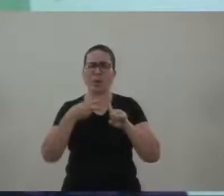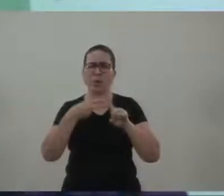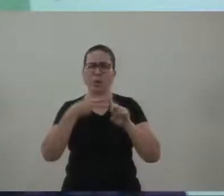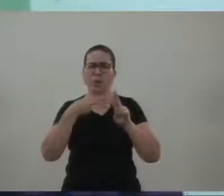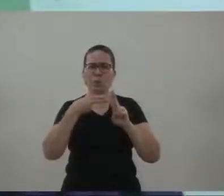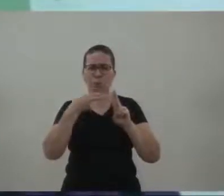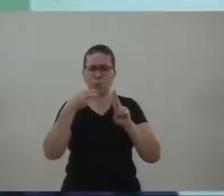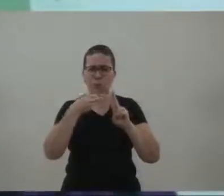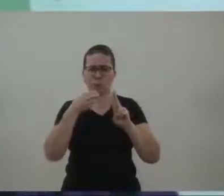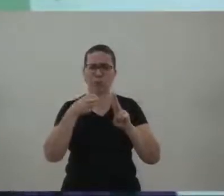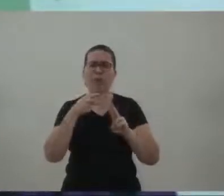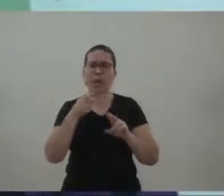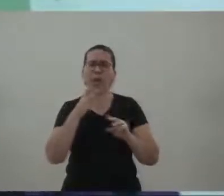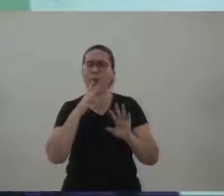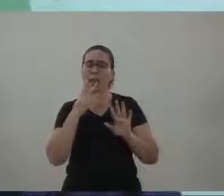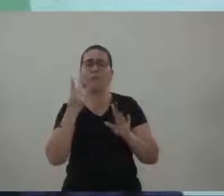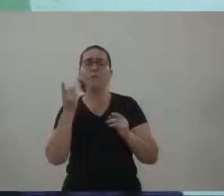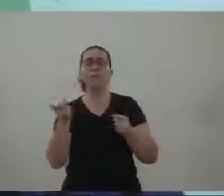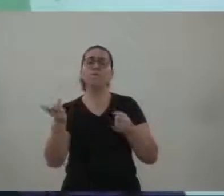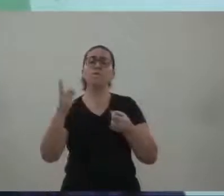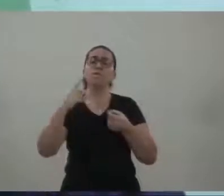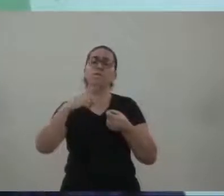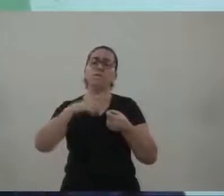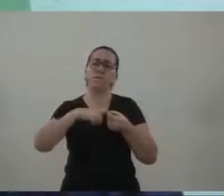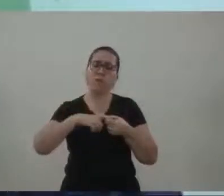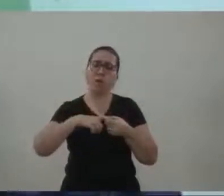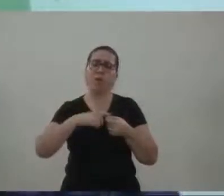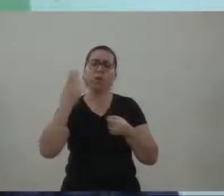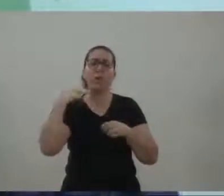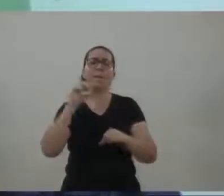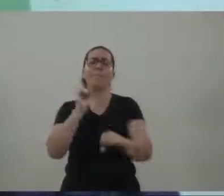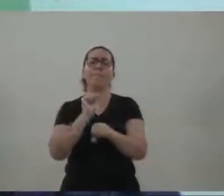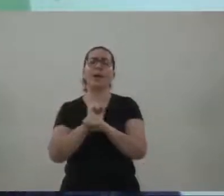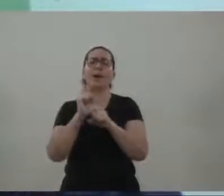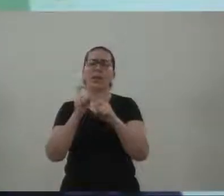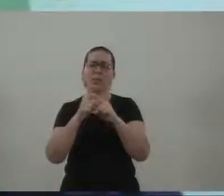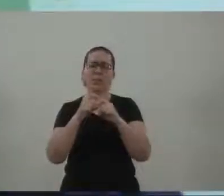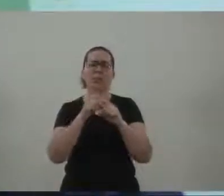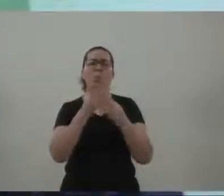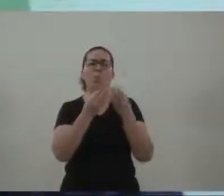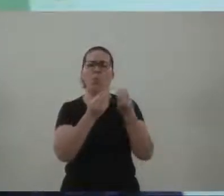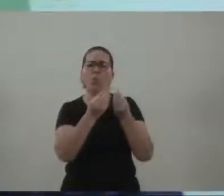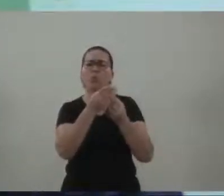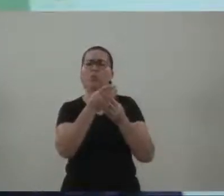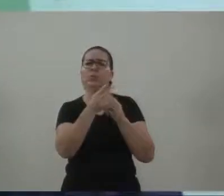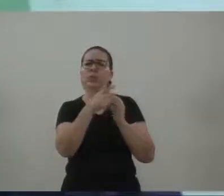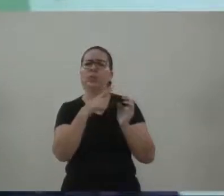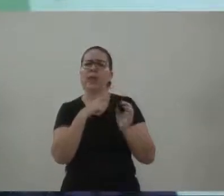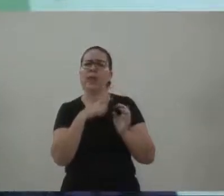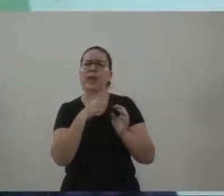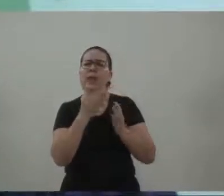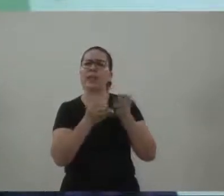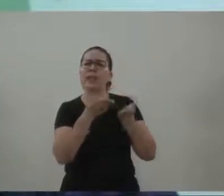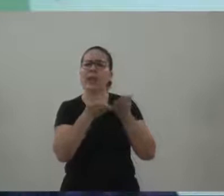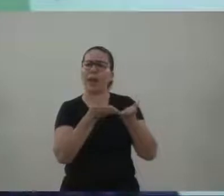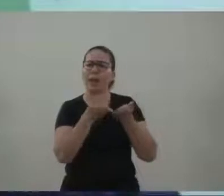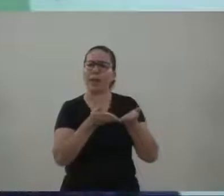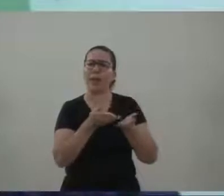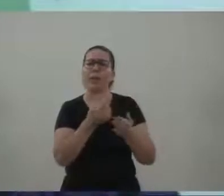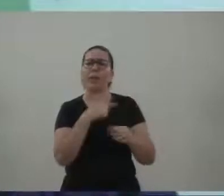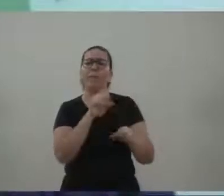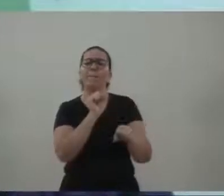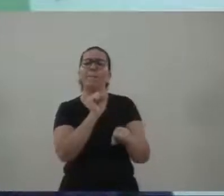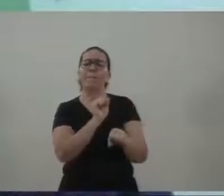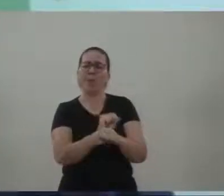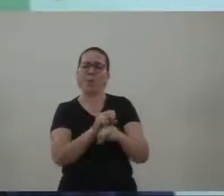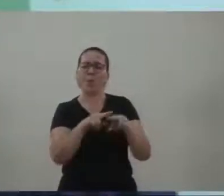saúde é a volta natural dos tratamentos que foram parados. Então, muitos tratamentos que puderam ser parados em função do medo da